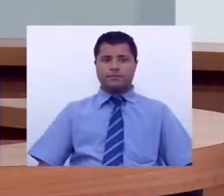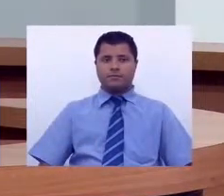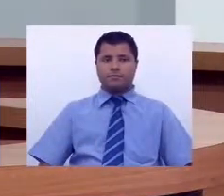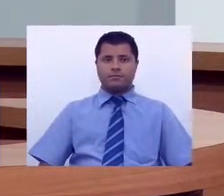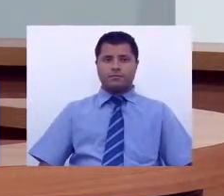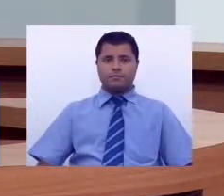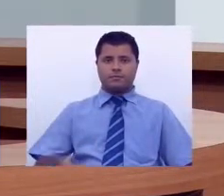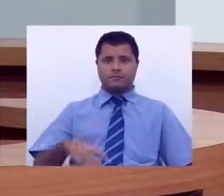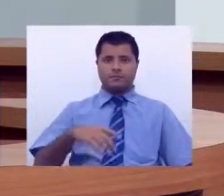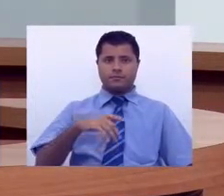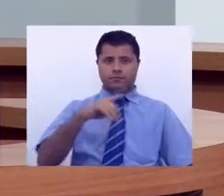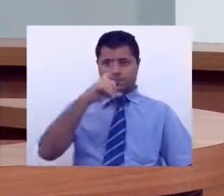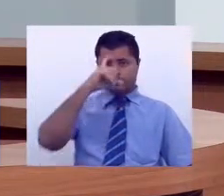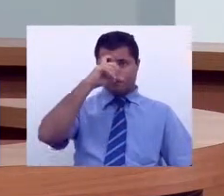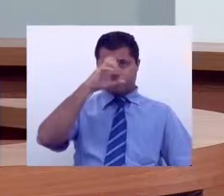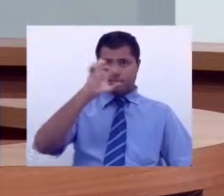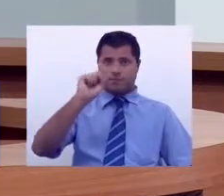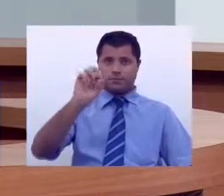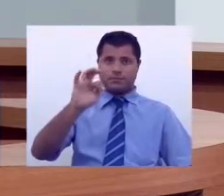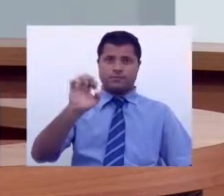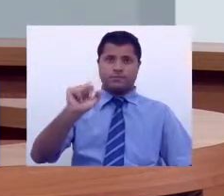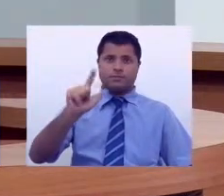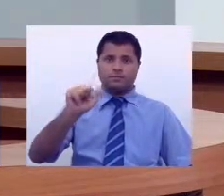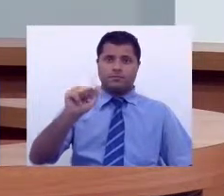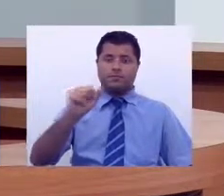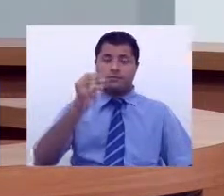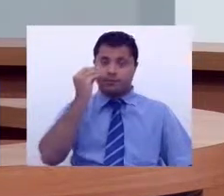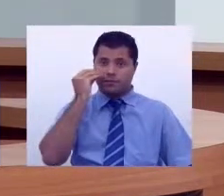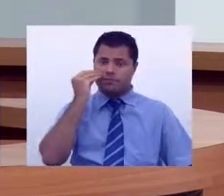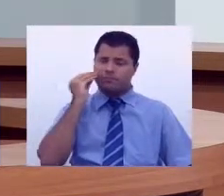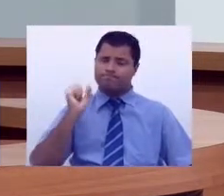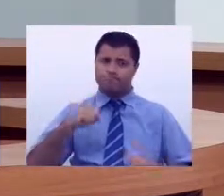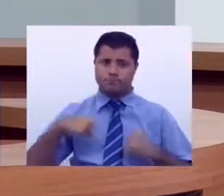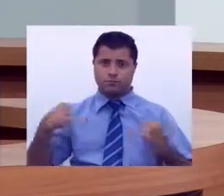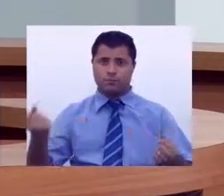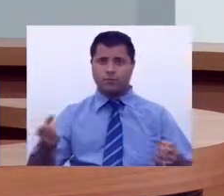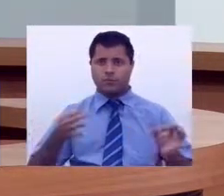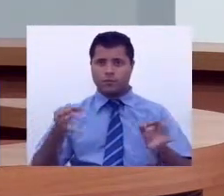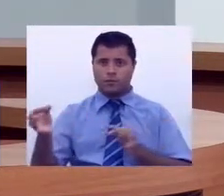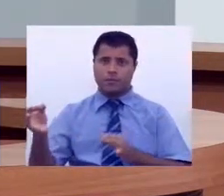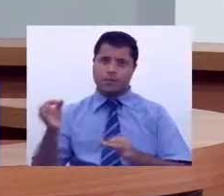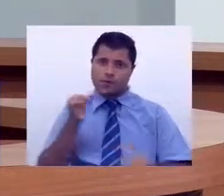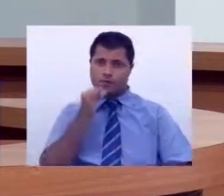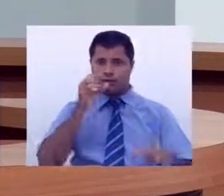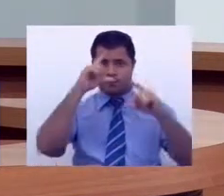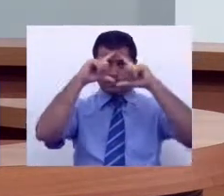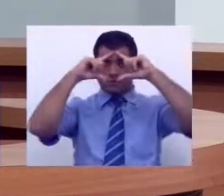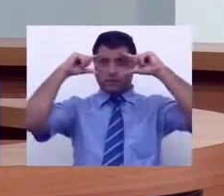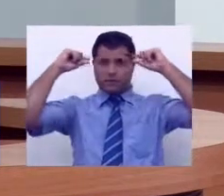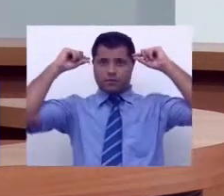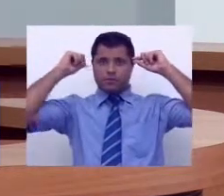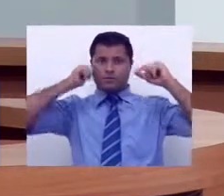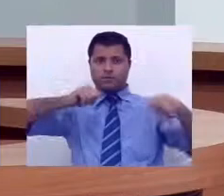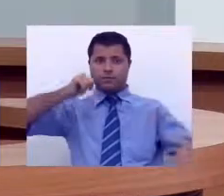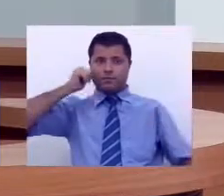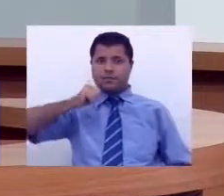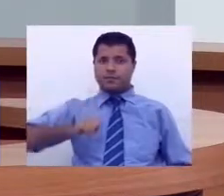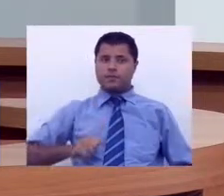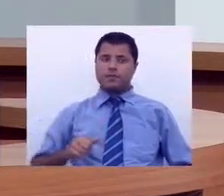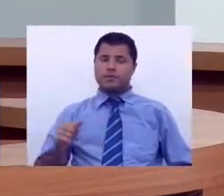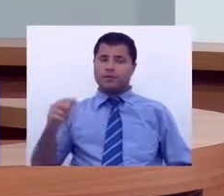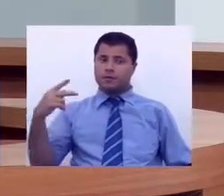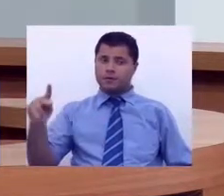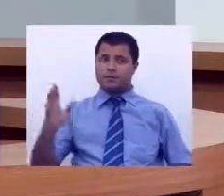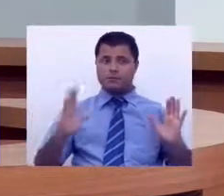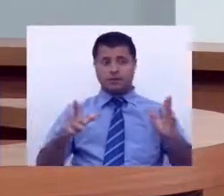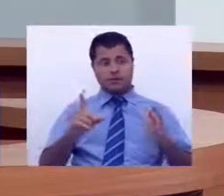Maris tenta se manter da melhor maneira possível. As enfermeiras que estão lá, as irmãs que estão lá, elas já vieram do Hospital